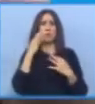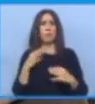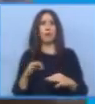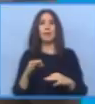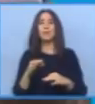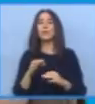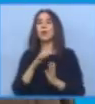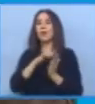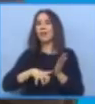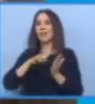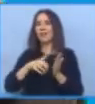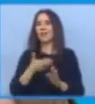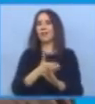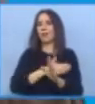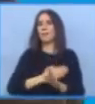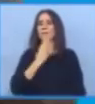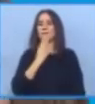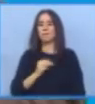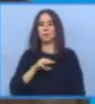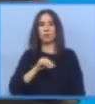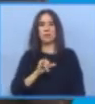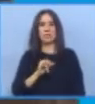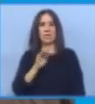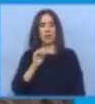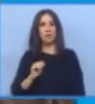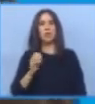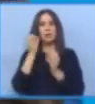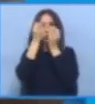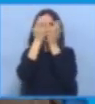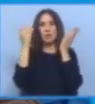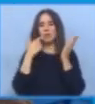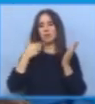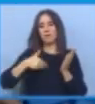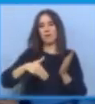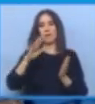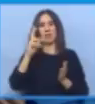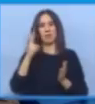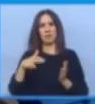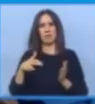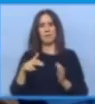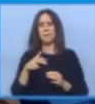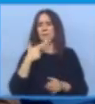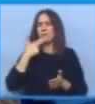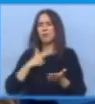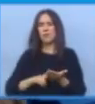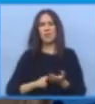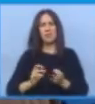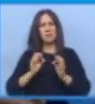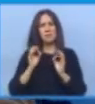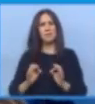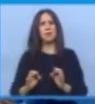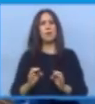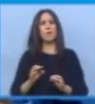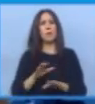já as Escrituras, Moisés e os profetas tinham dito que isso ia acontecer. E depois isto é tão verdade que ele até comeu